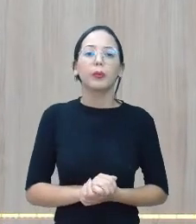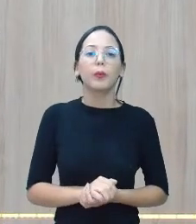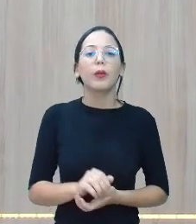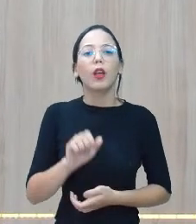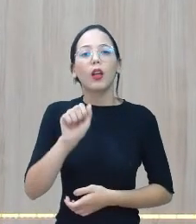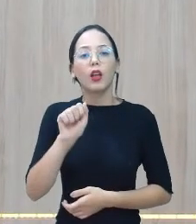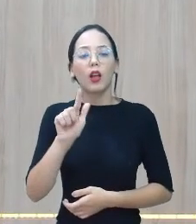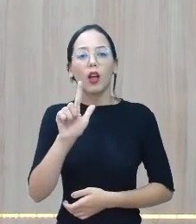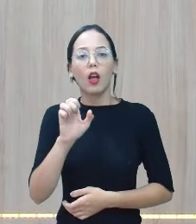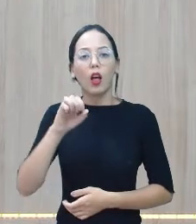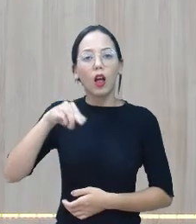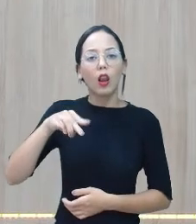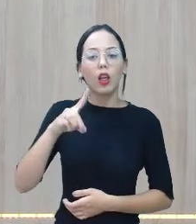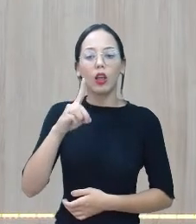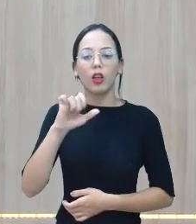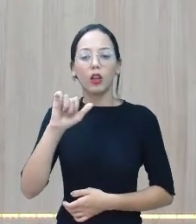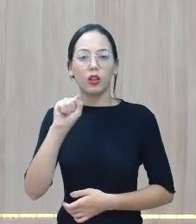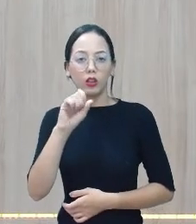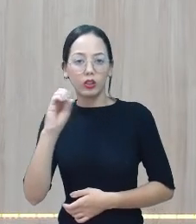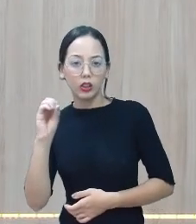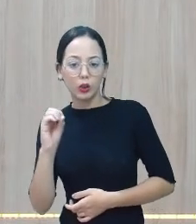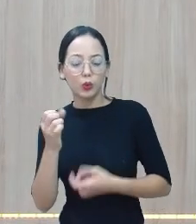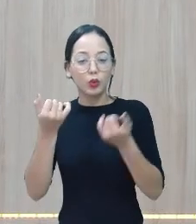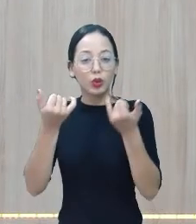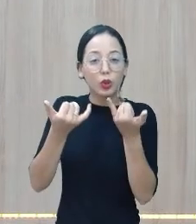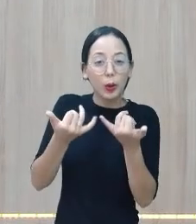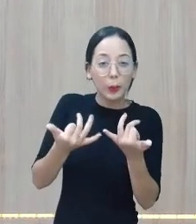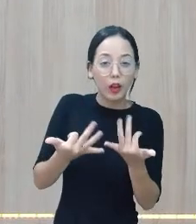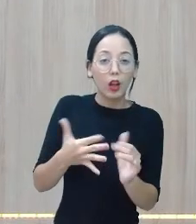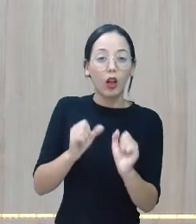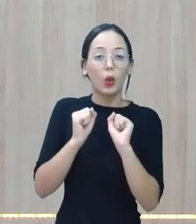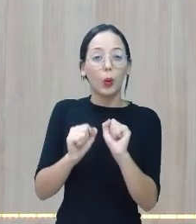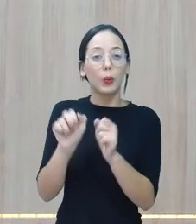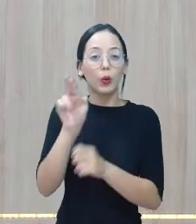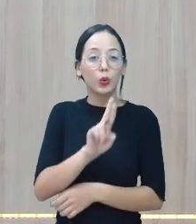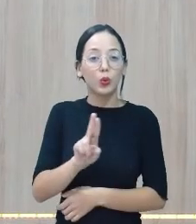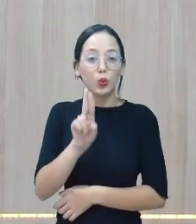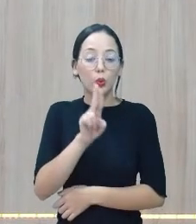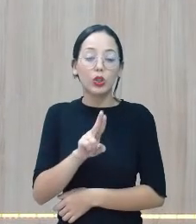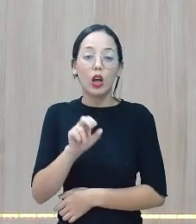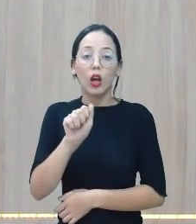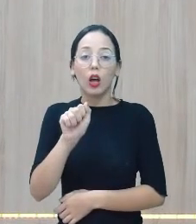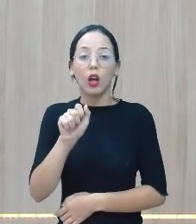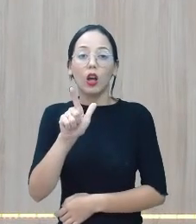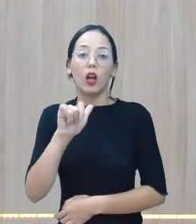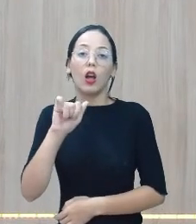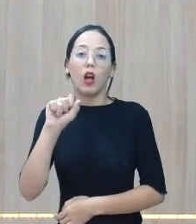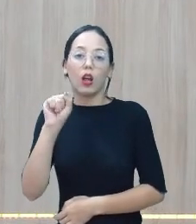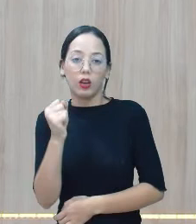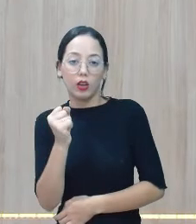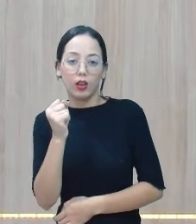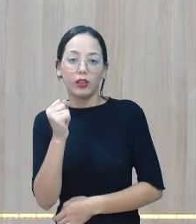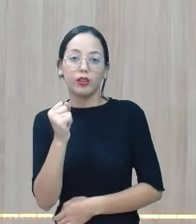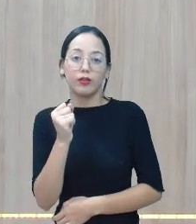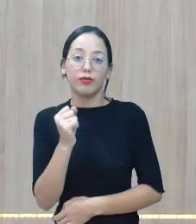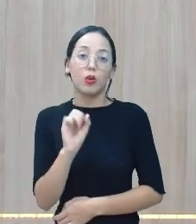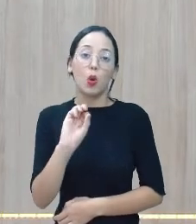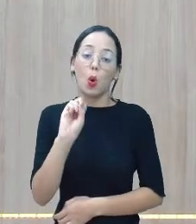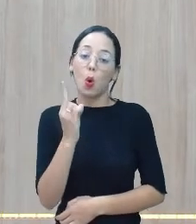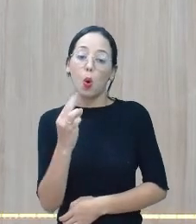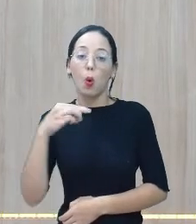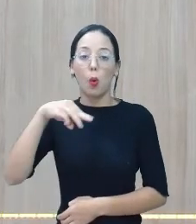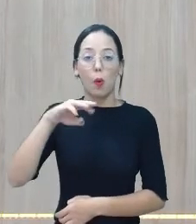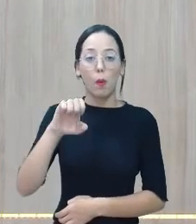é? Você está explicando, não é? Corrigindo, você pode usar aliás, não é? Então, ou